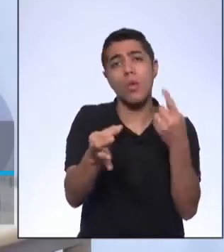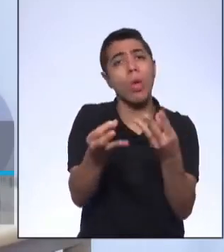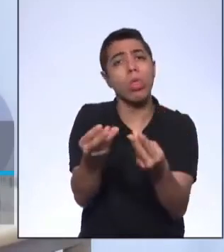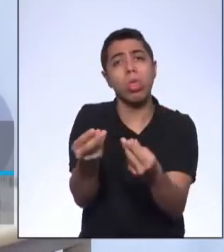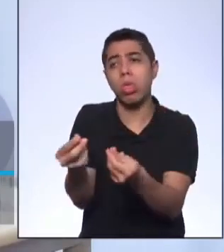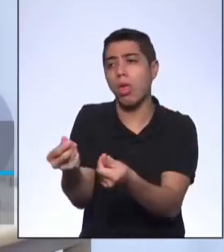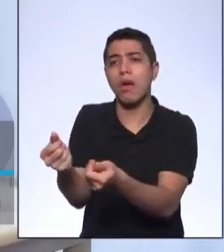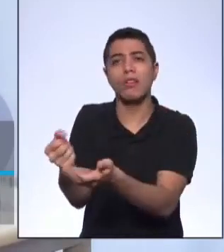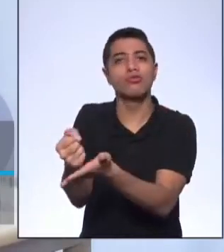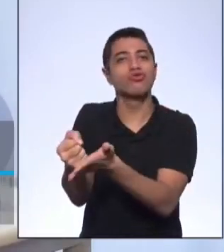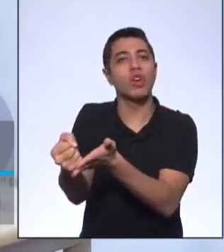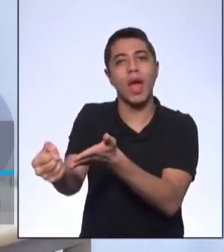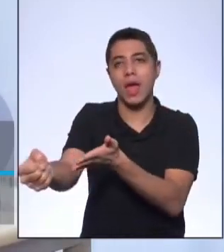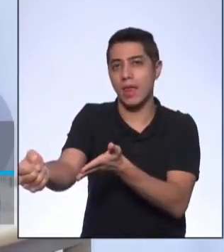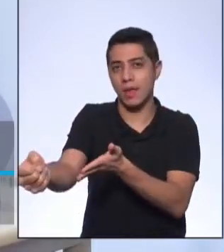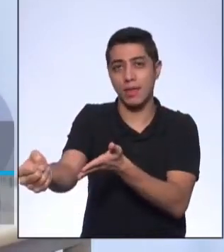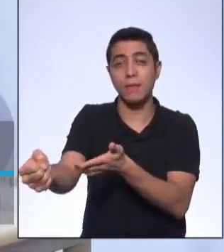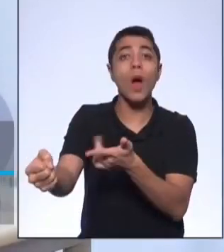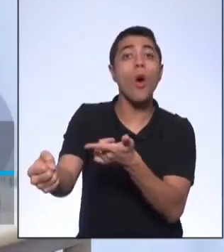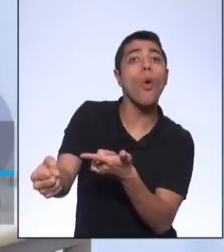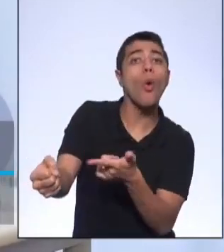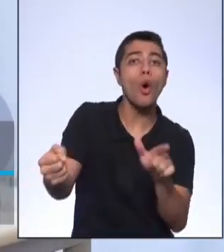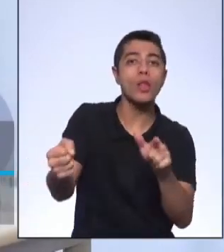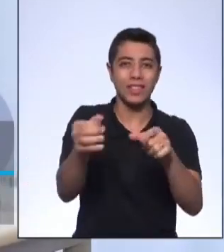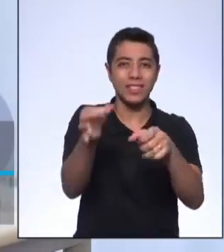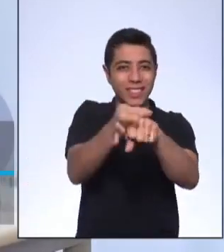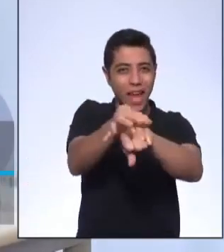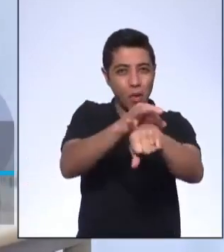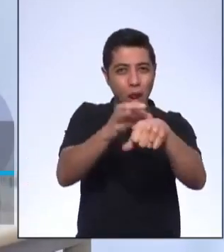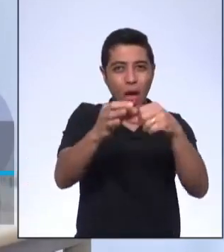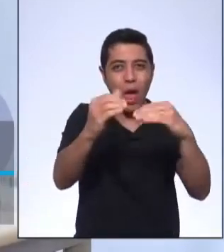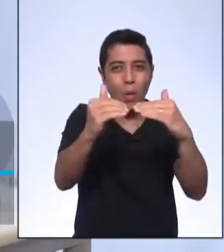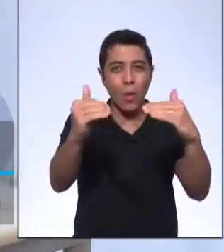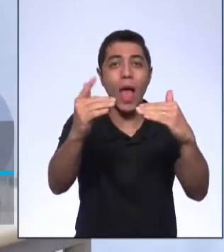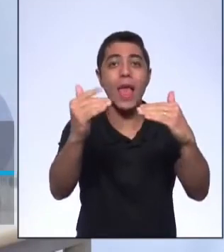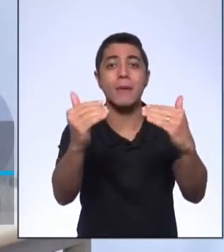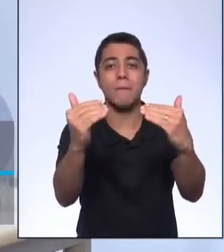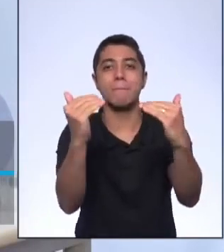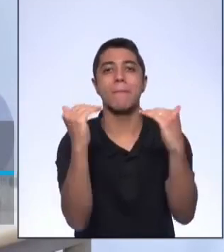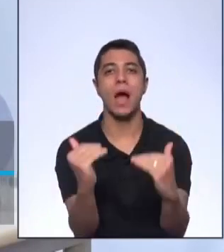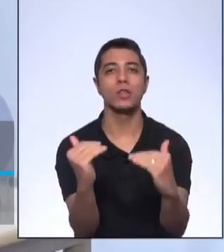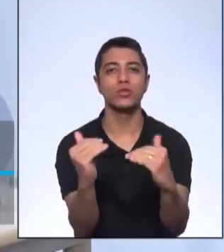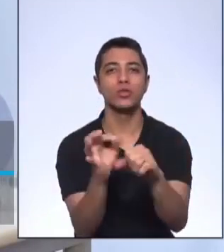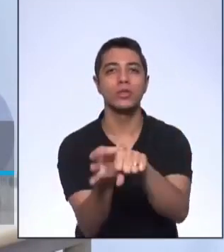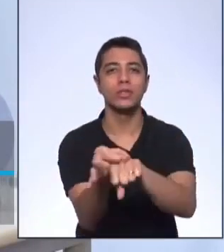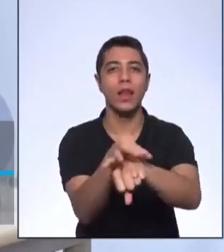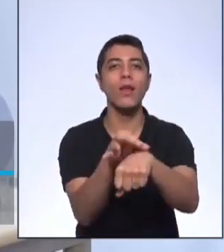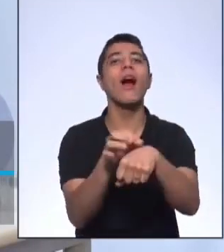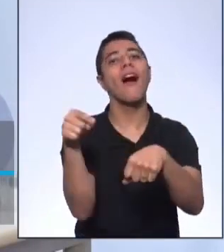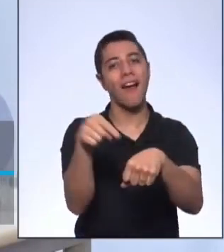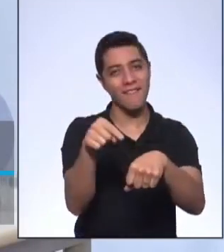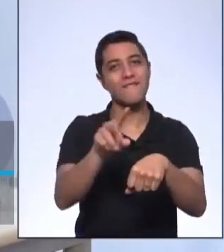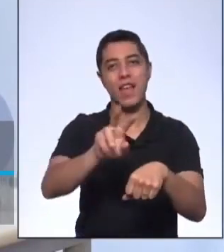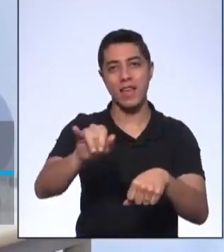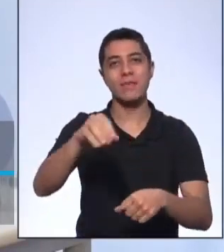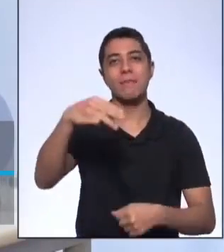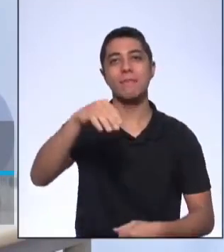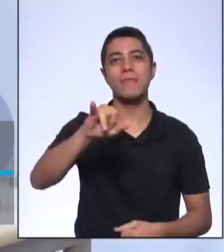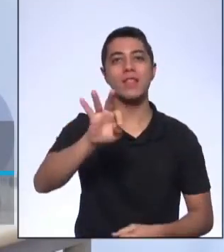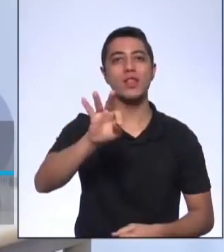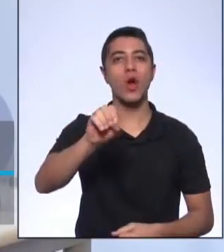ou de regeneração do tecido, ok? Então, realmente, vocês estão bem, né? Regeneração é um